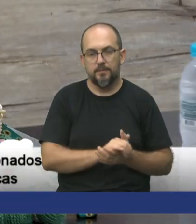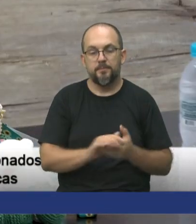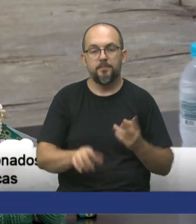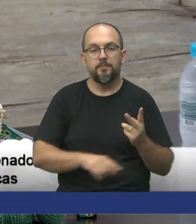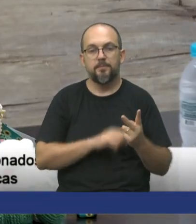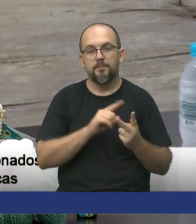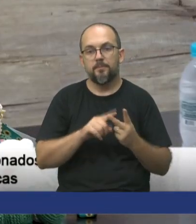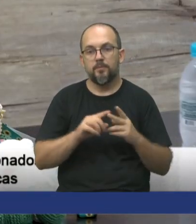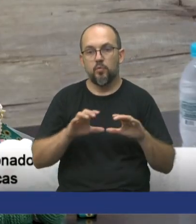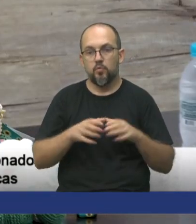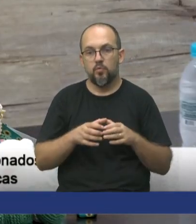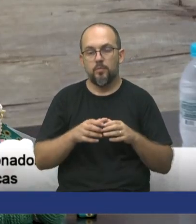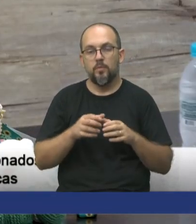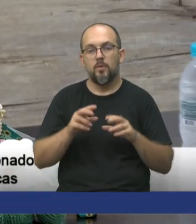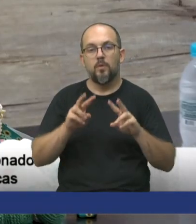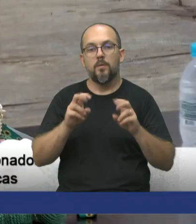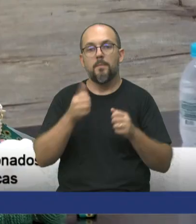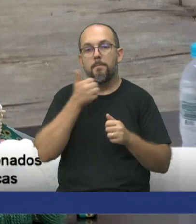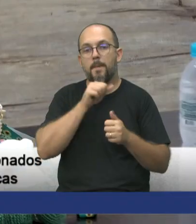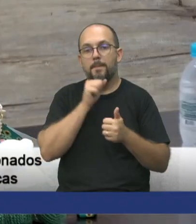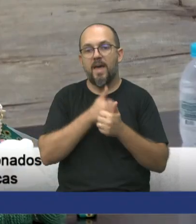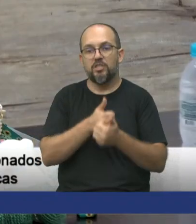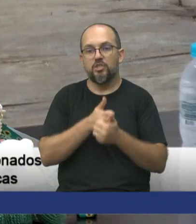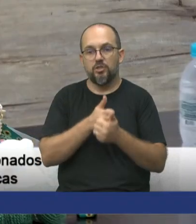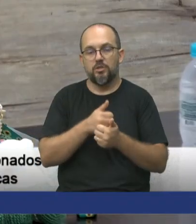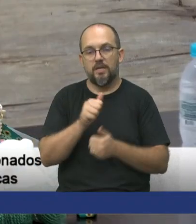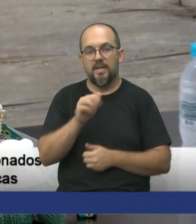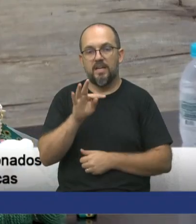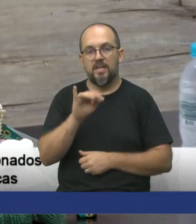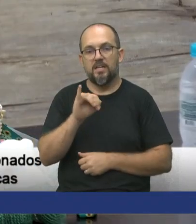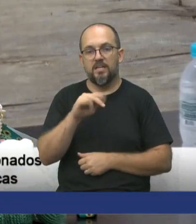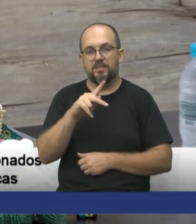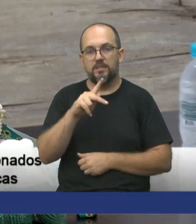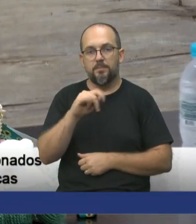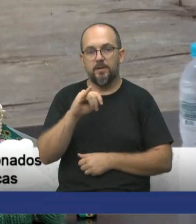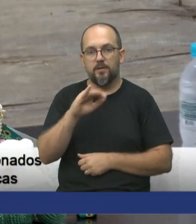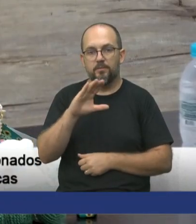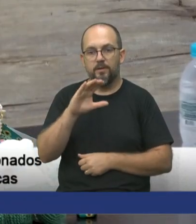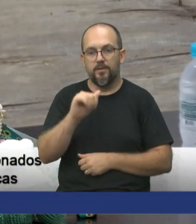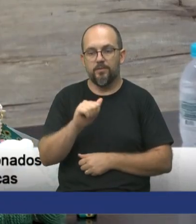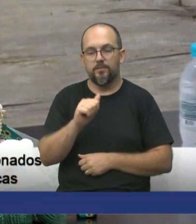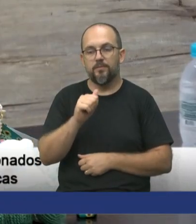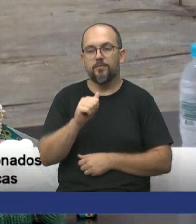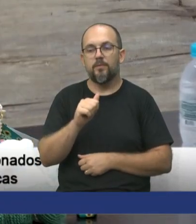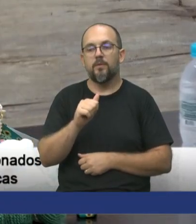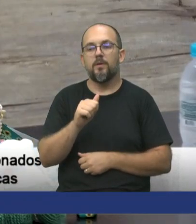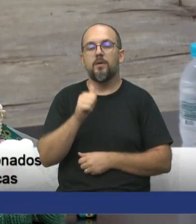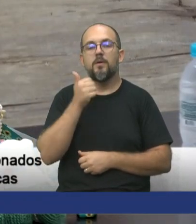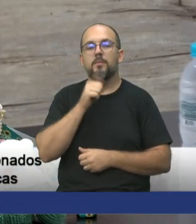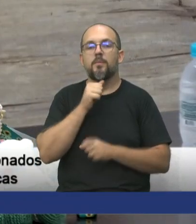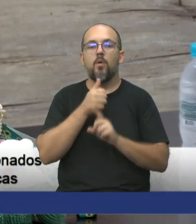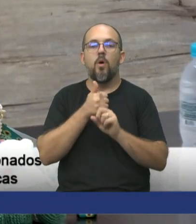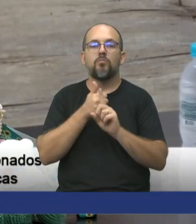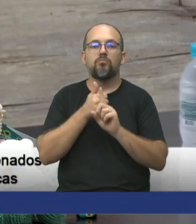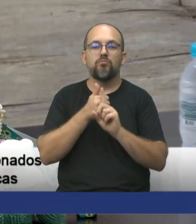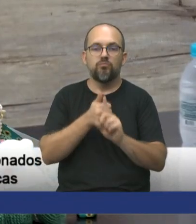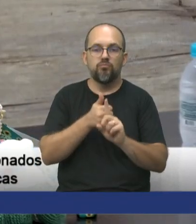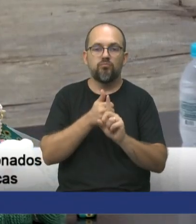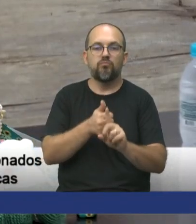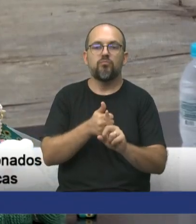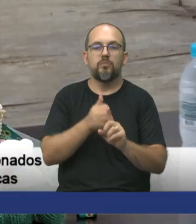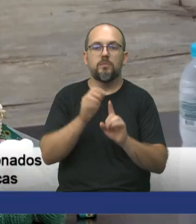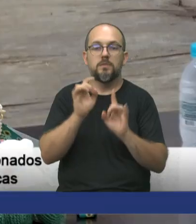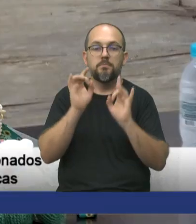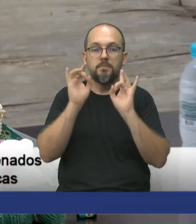Frente Parlamentar das Mães Atípicas, que é um cuidado especial, um olhar todo especial, dirigido